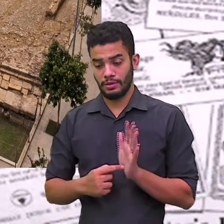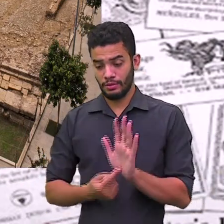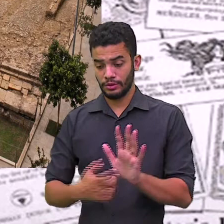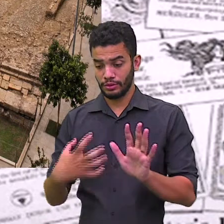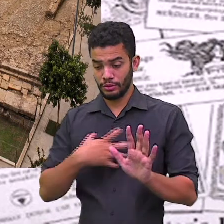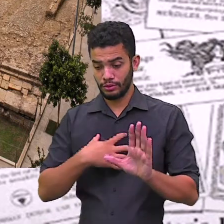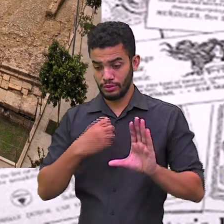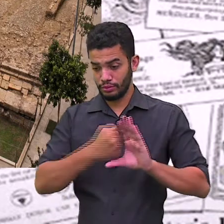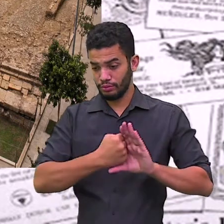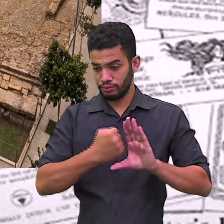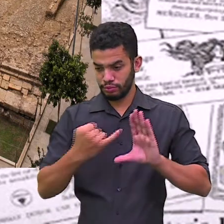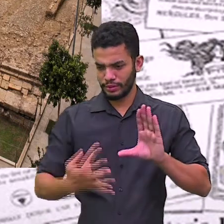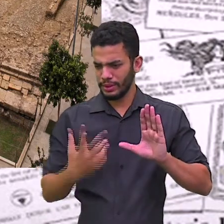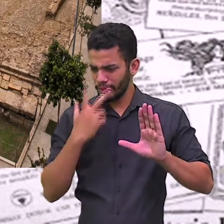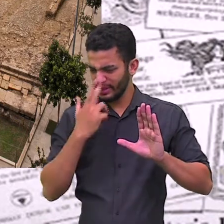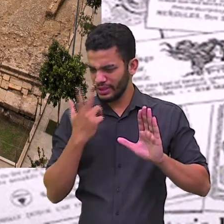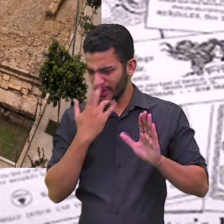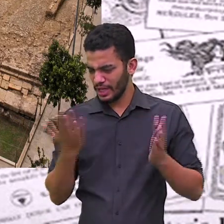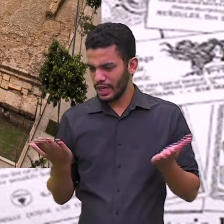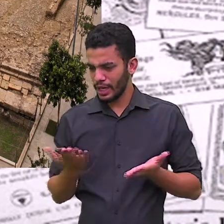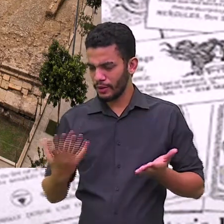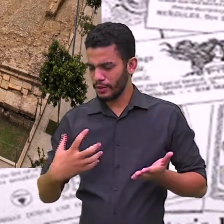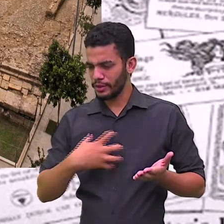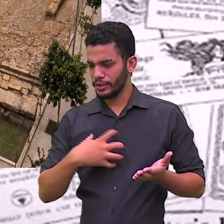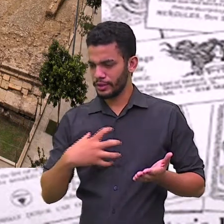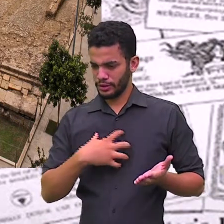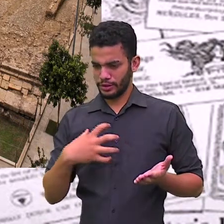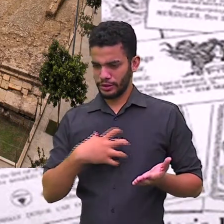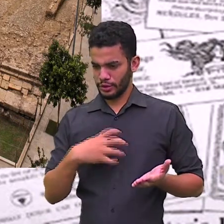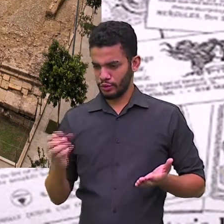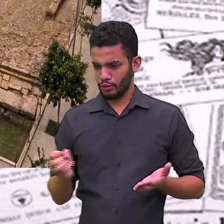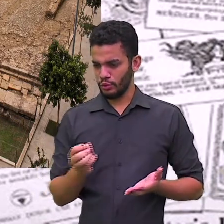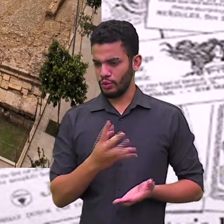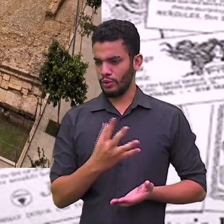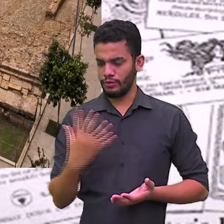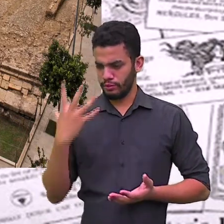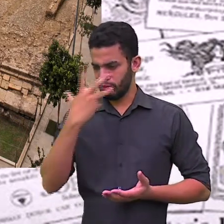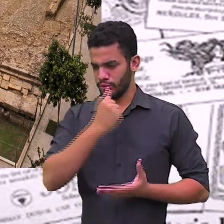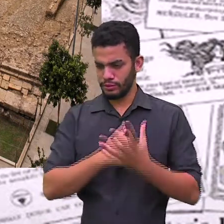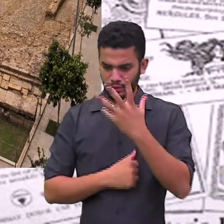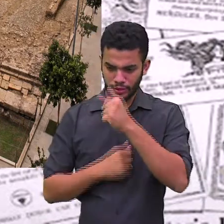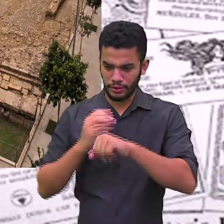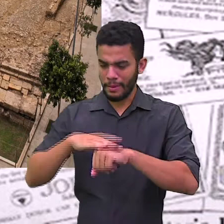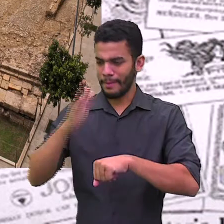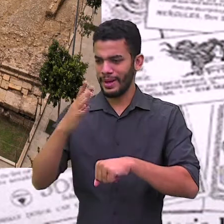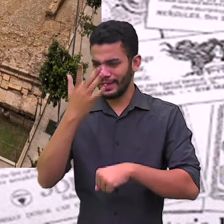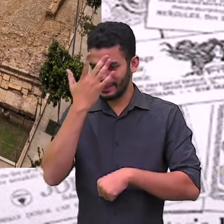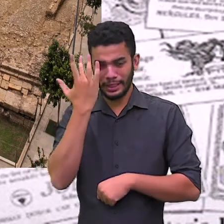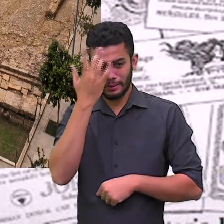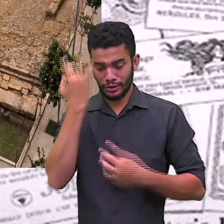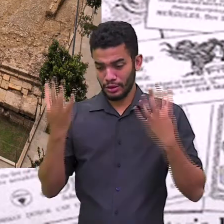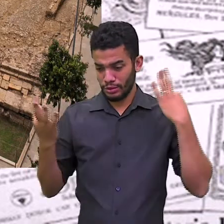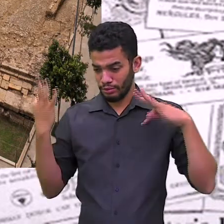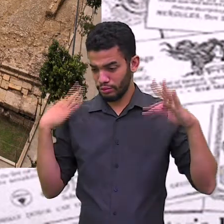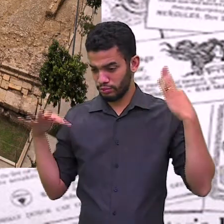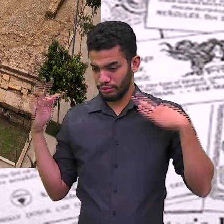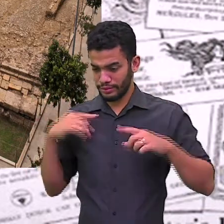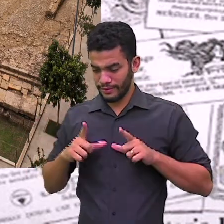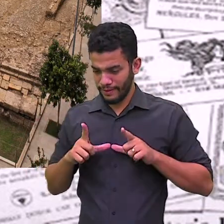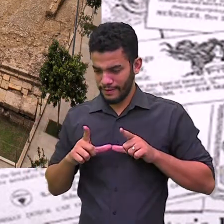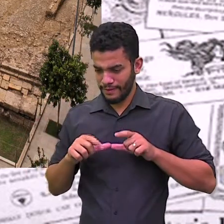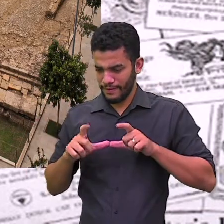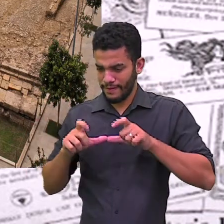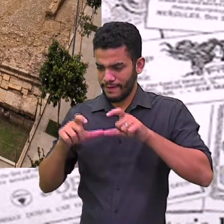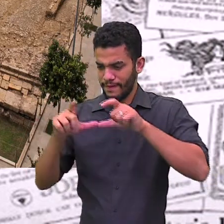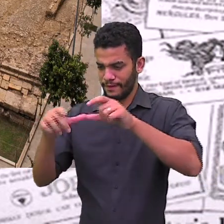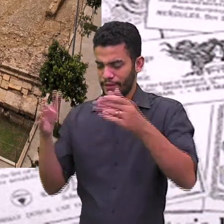mais limpa, mais moderna da cidade do Rio de Janeiro, para abrigar os turistas, para assistirem os jogos,